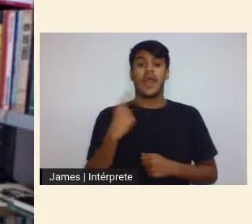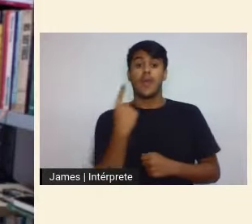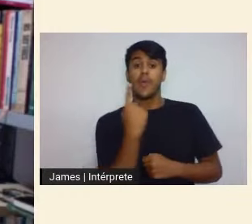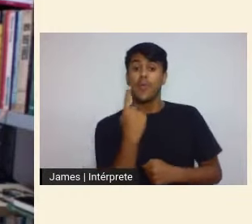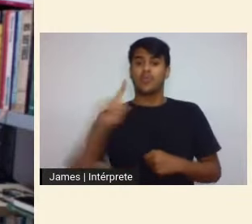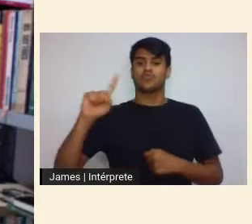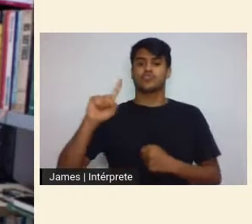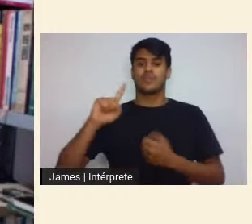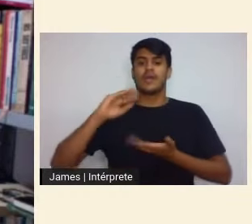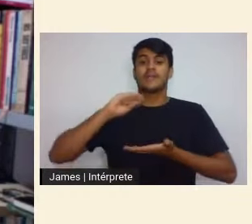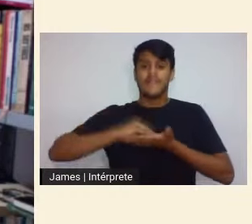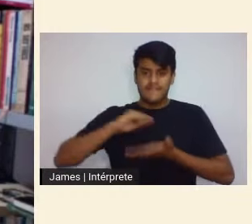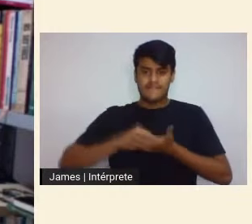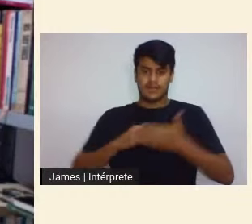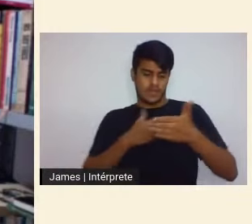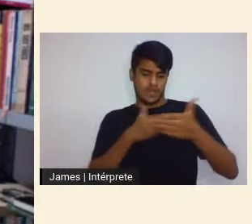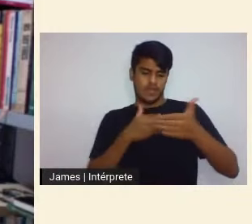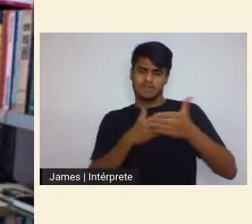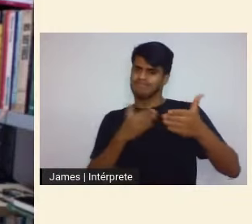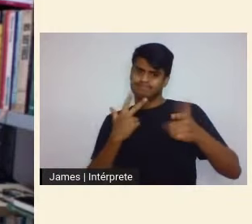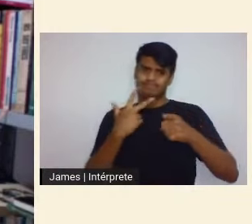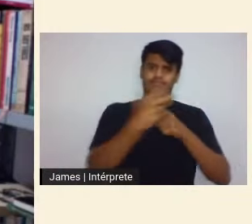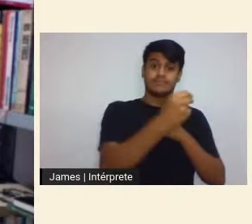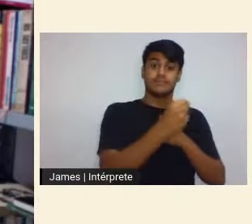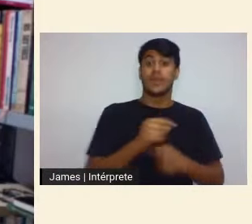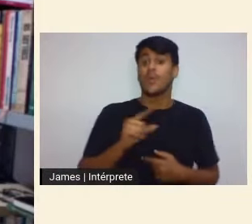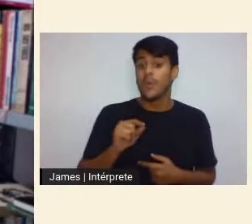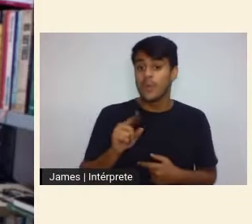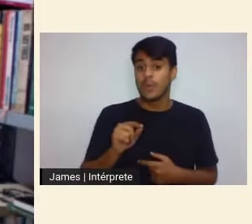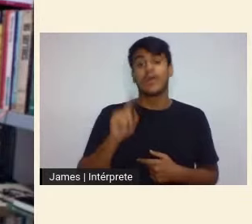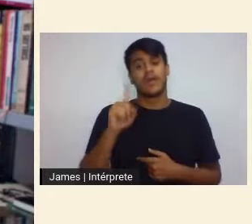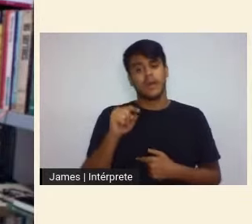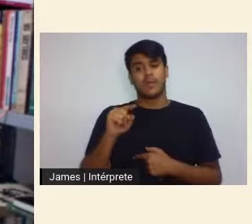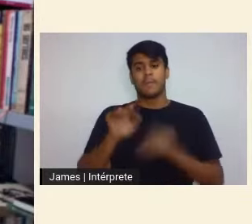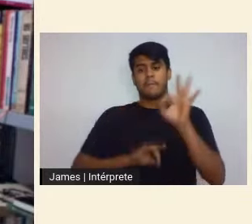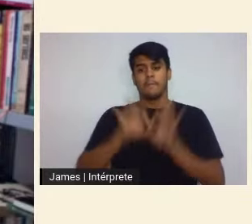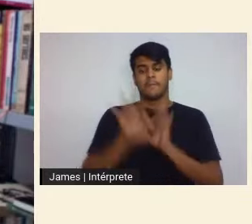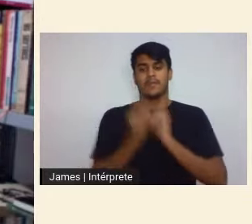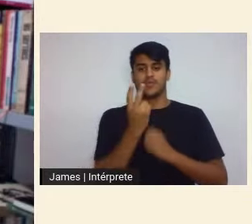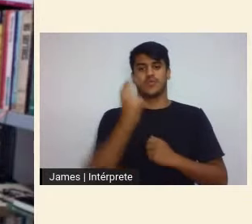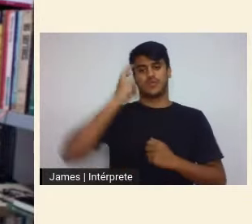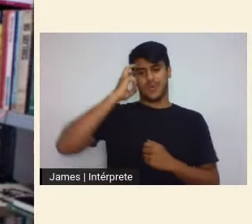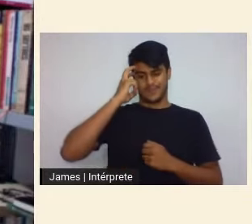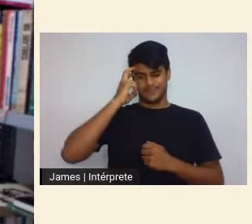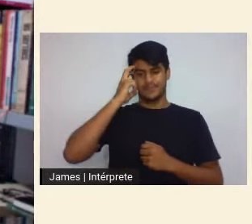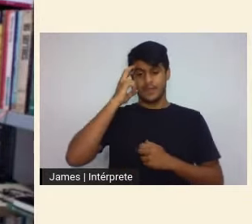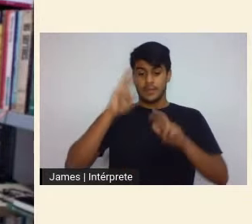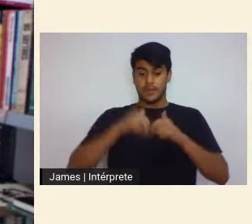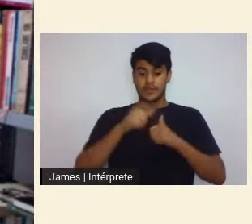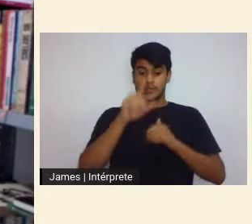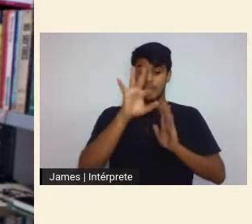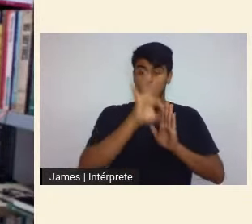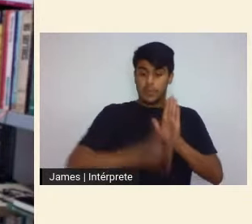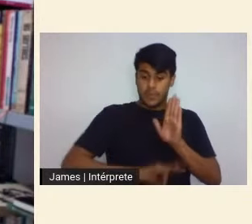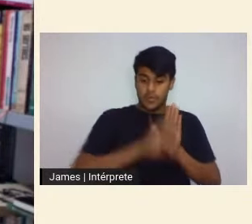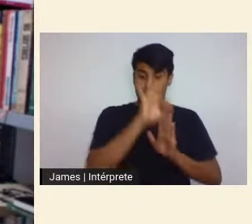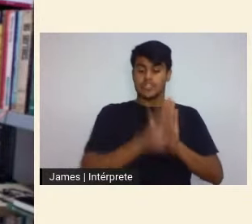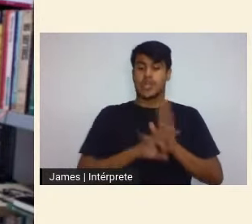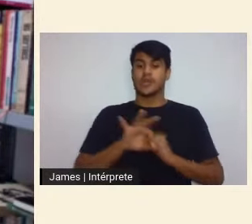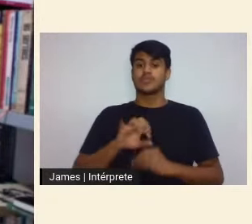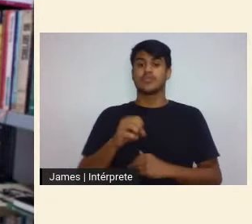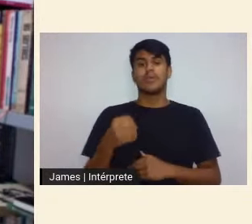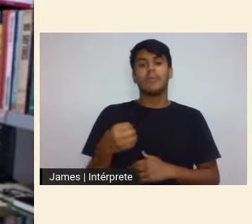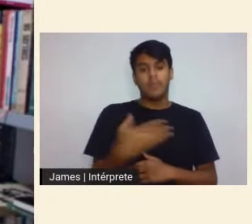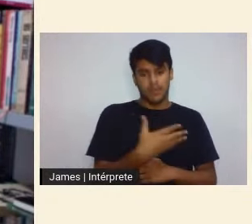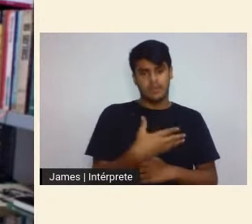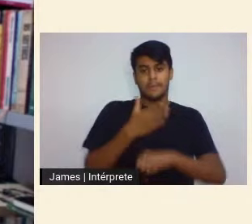resta para essas elites é o plano cultural. Então, o projeto modernista paulista é um